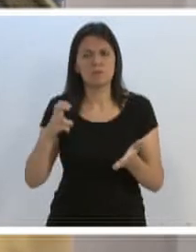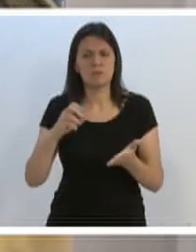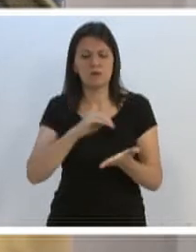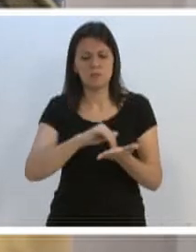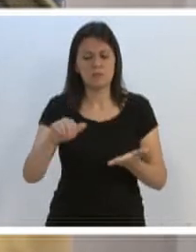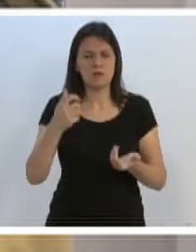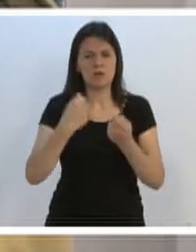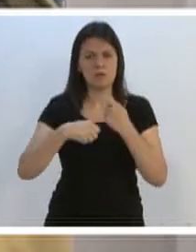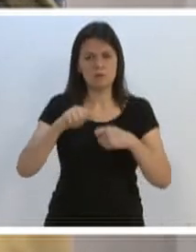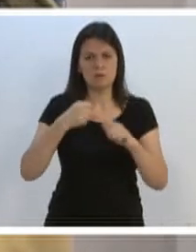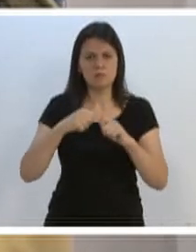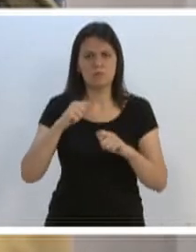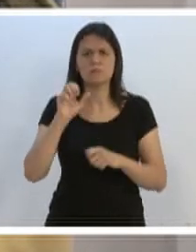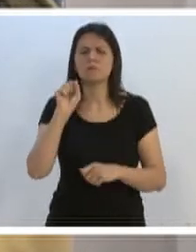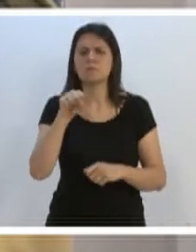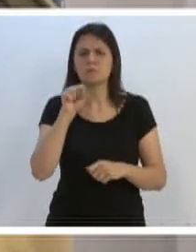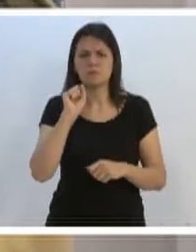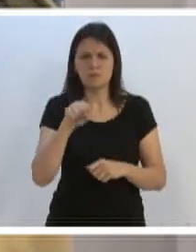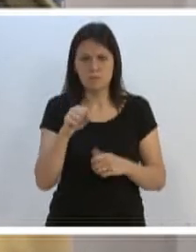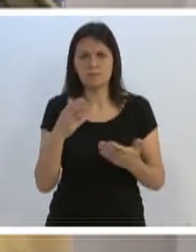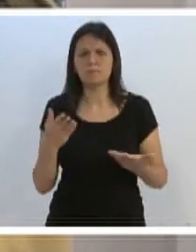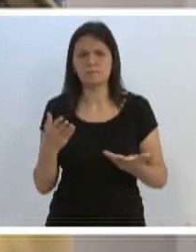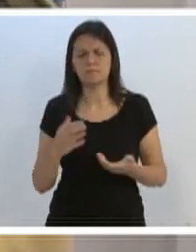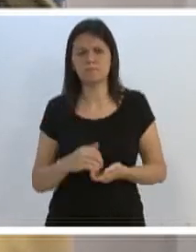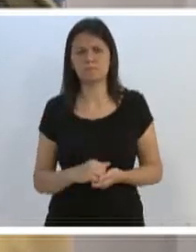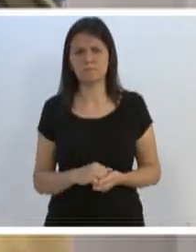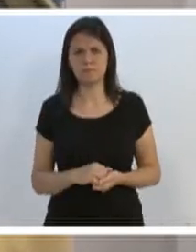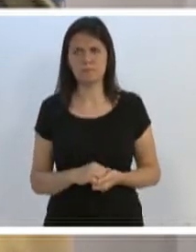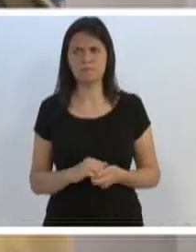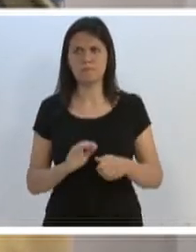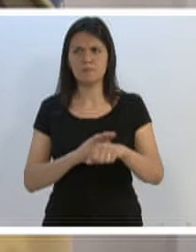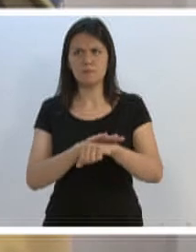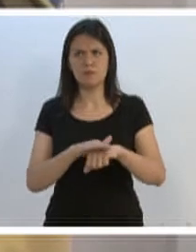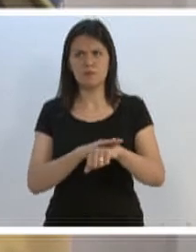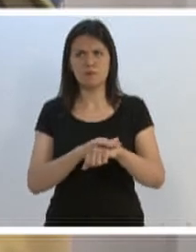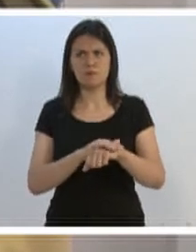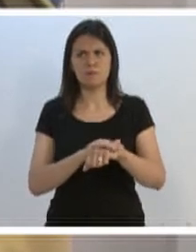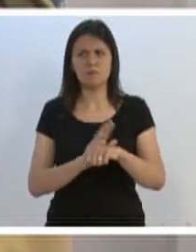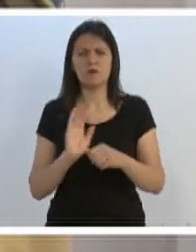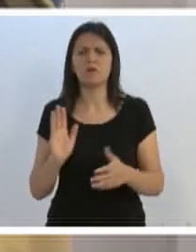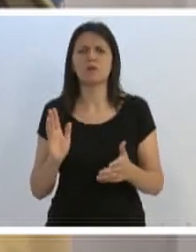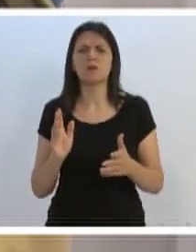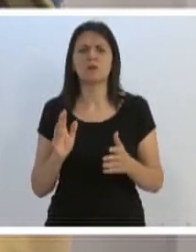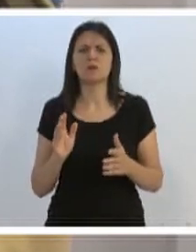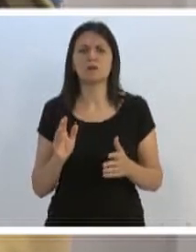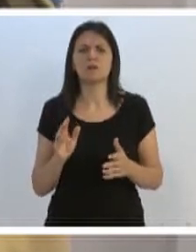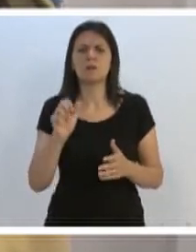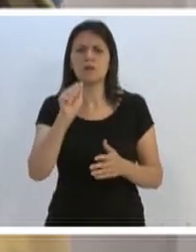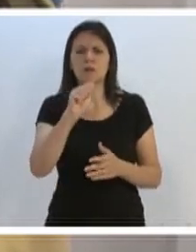administração. Vamos sim abrir uma conversa para que efetivamente todos aqueles